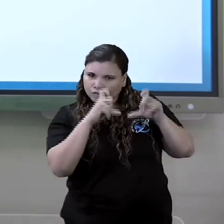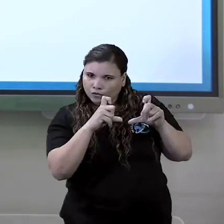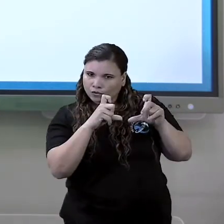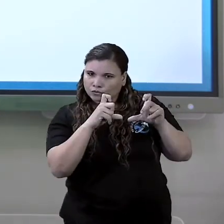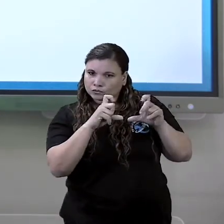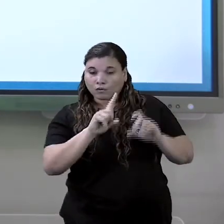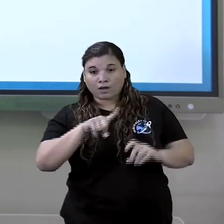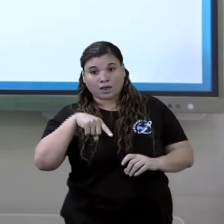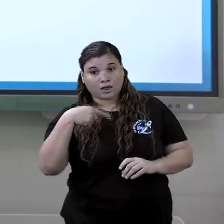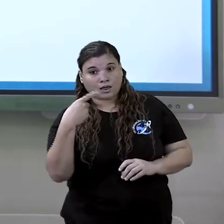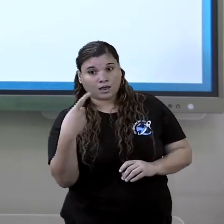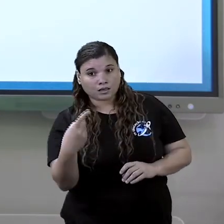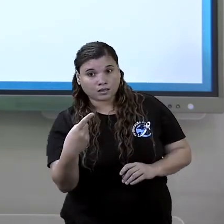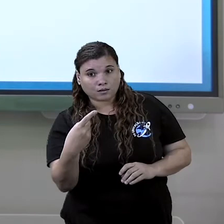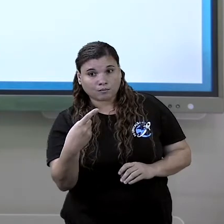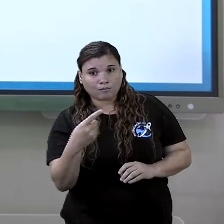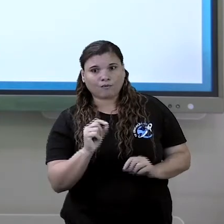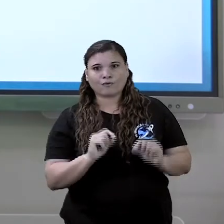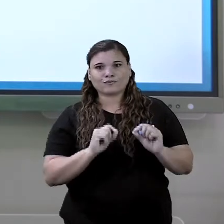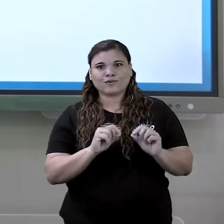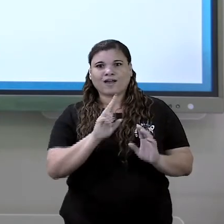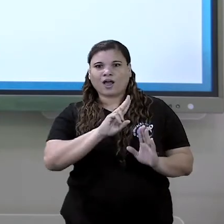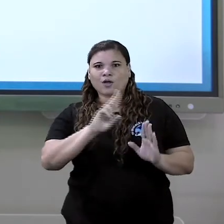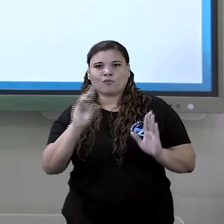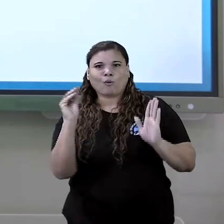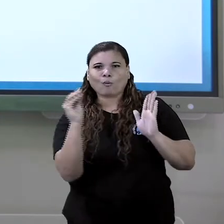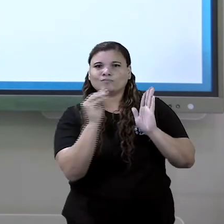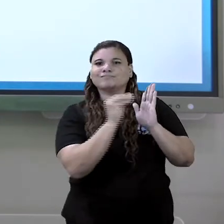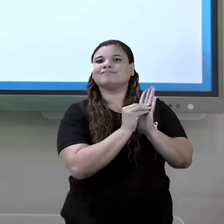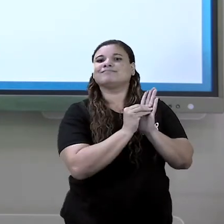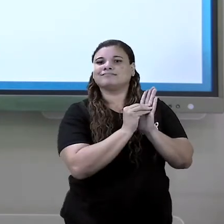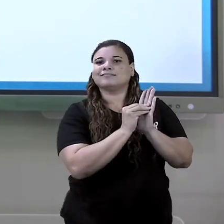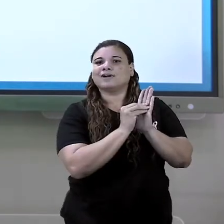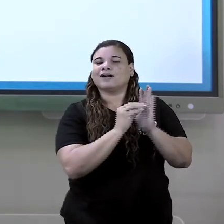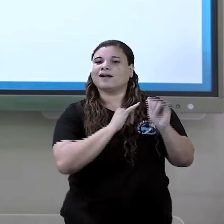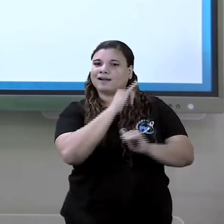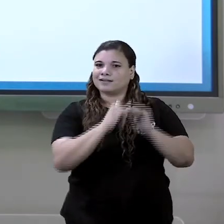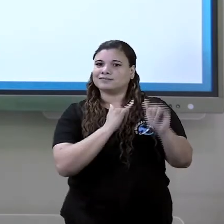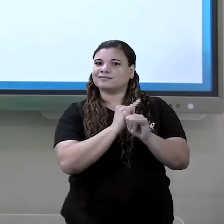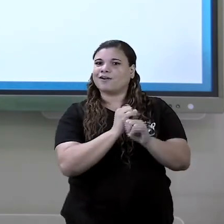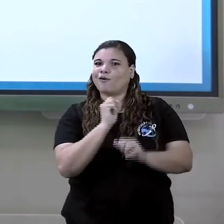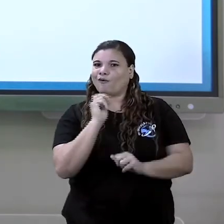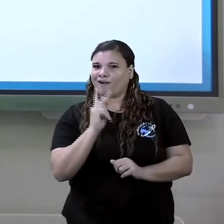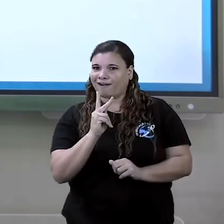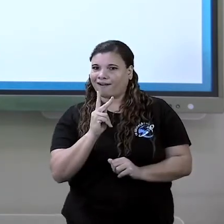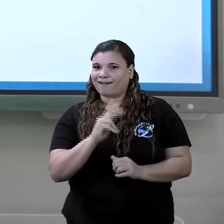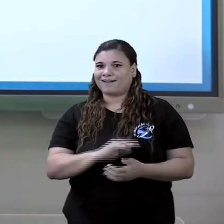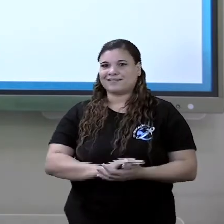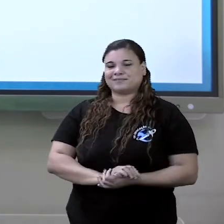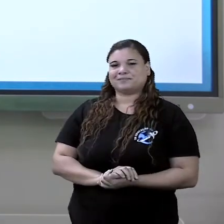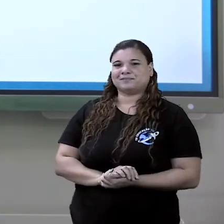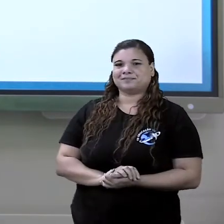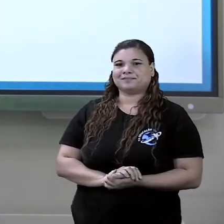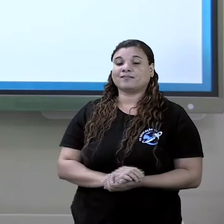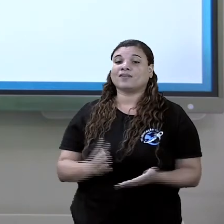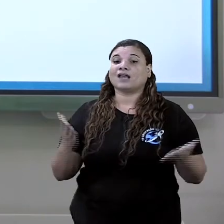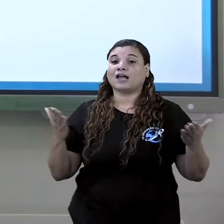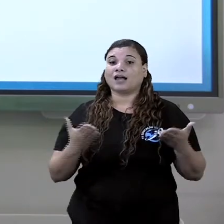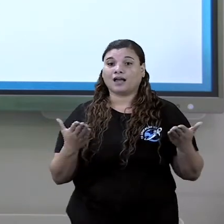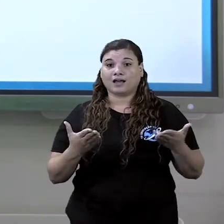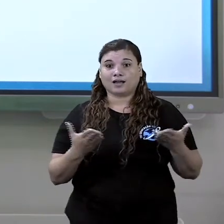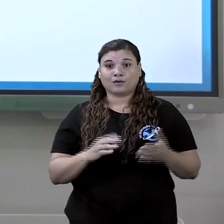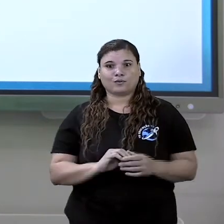marcar lá nas nossas redes sociais SMED-GV. Combinado? Vou aguardar. Mas a nossa aula ainda